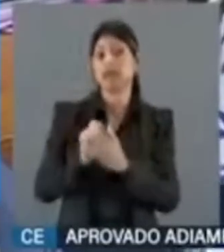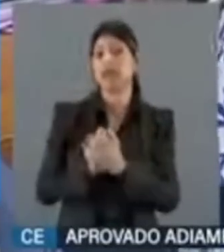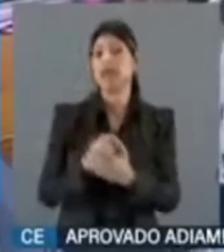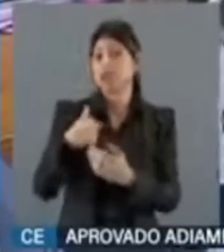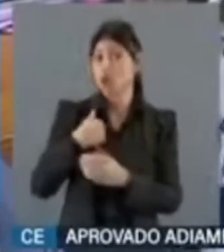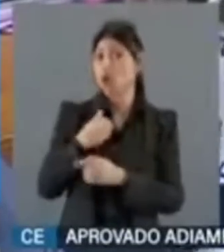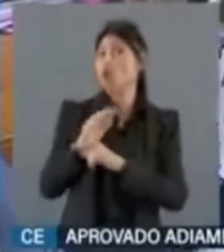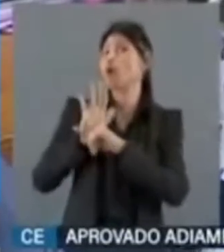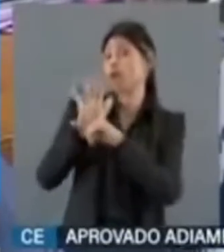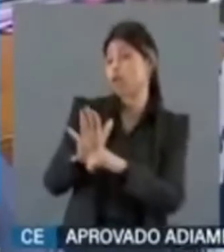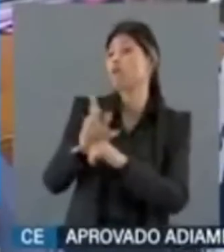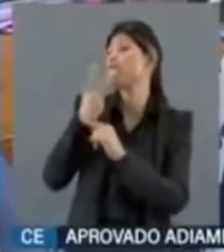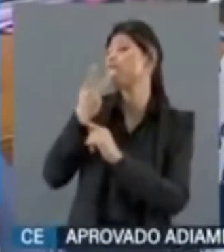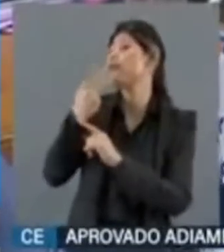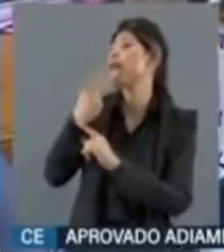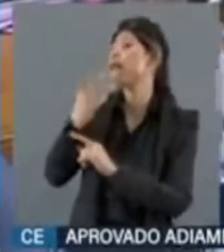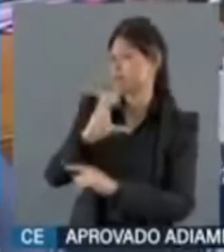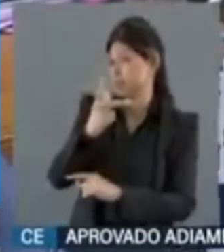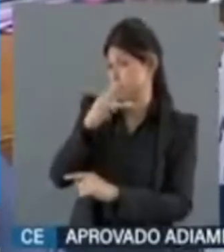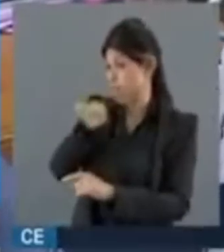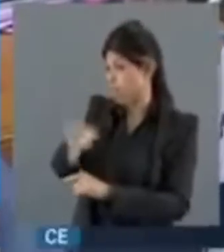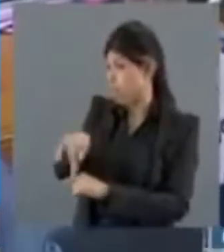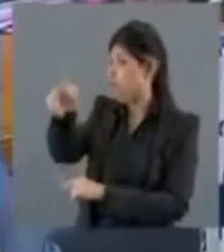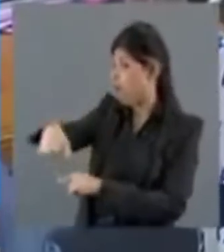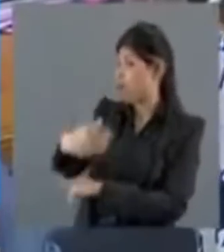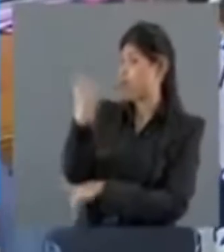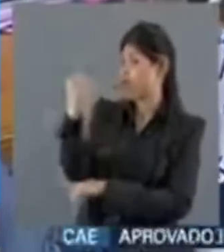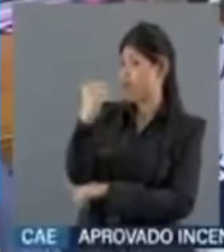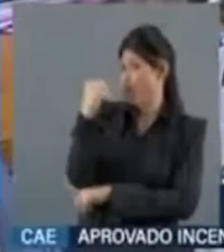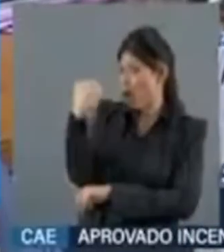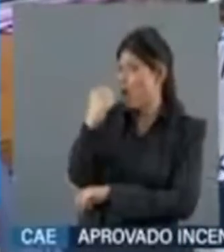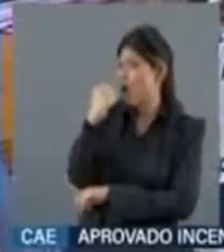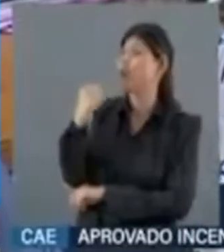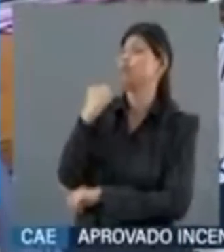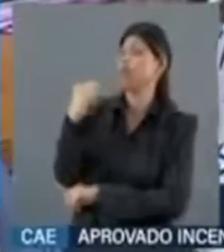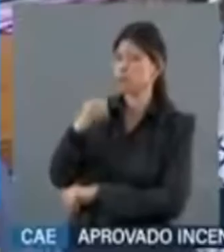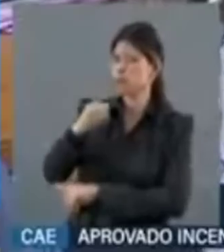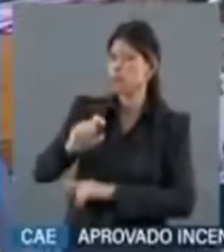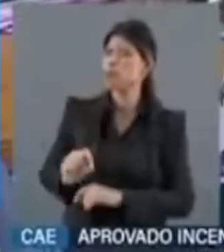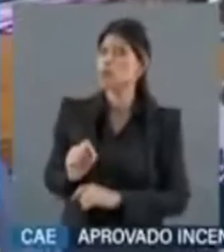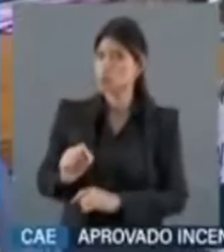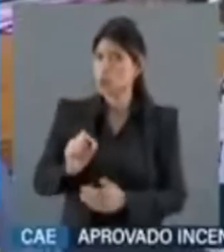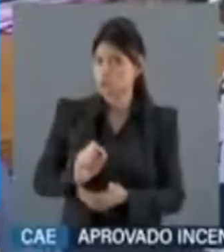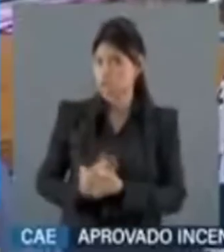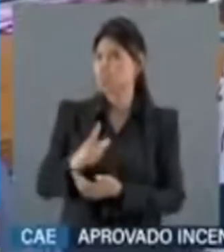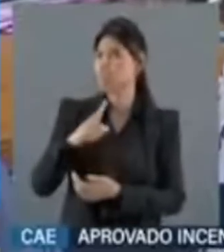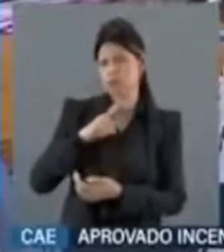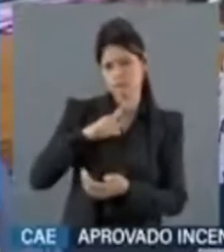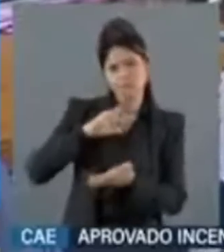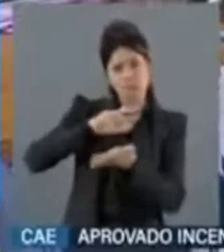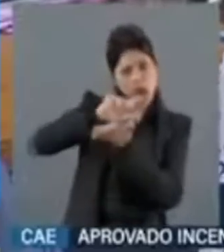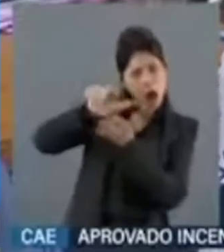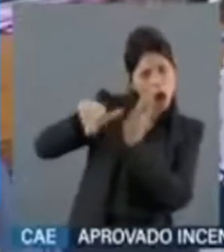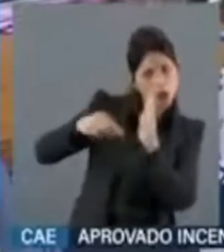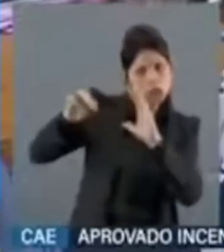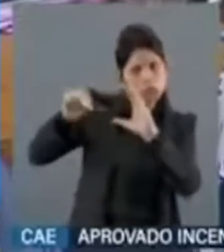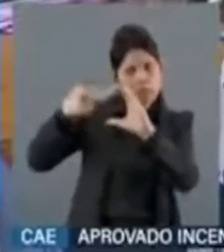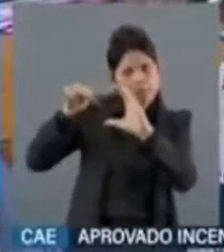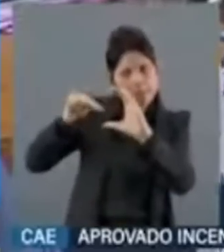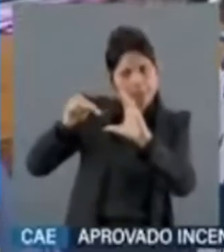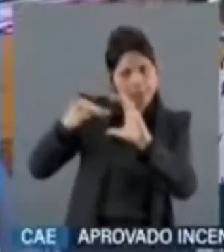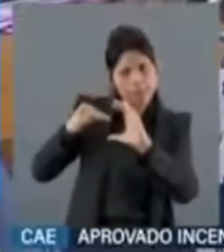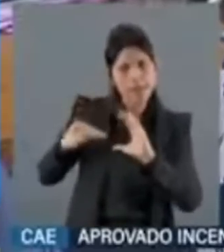algo muito grave, que nós achamos em meio a 1.000 e-mails que chegaram a essa